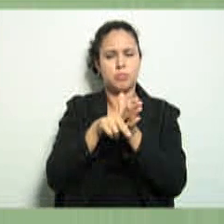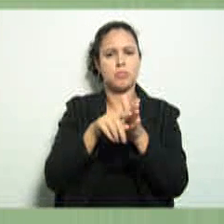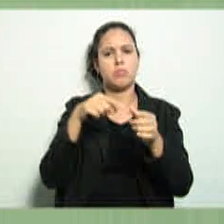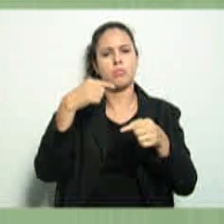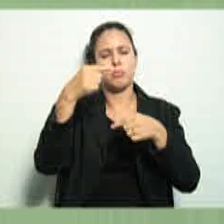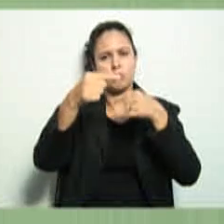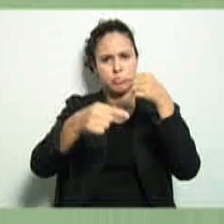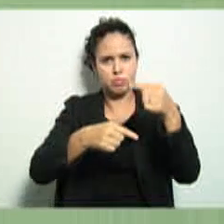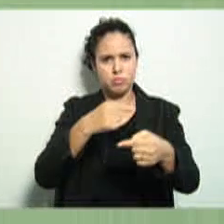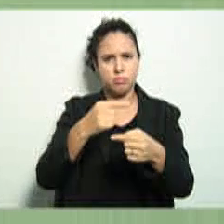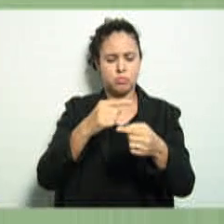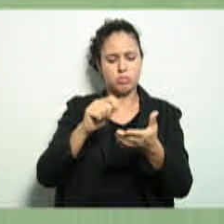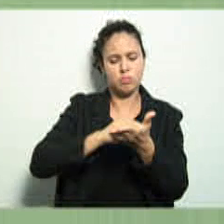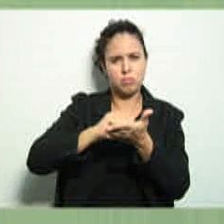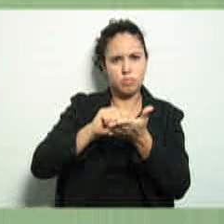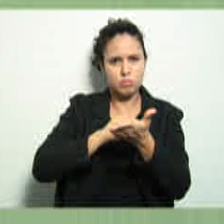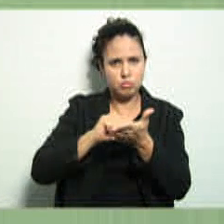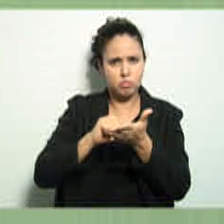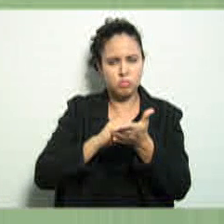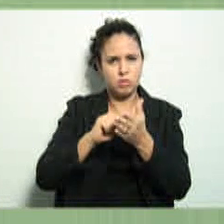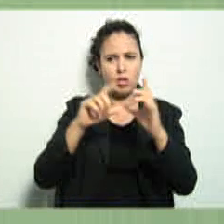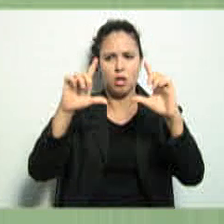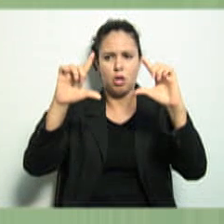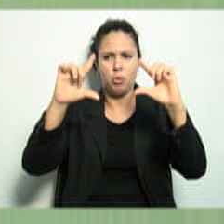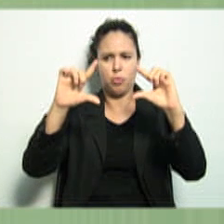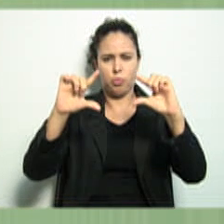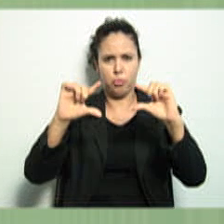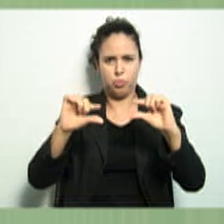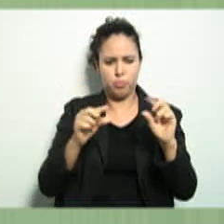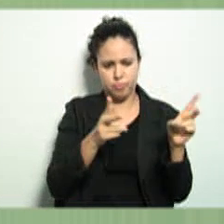ciclo exportador da borracha.